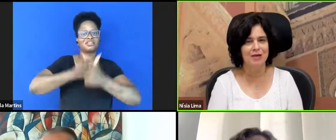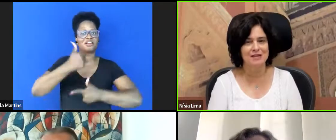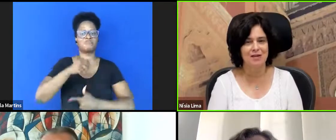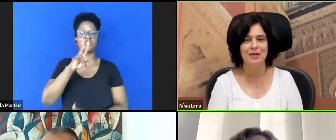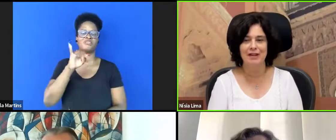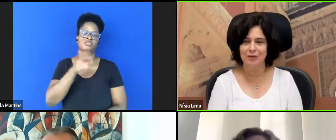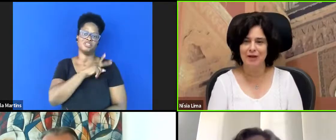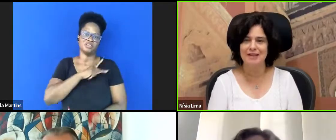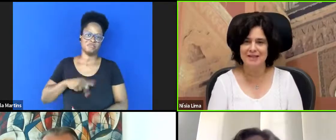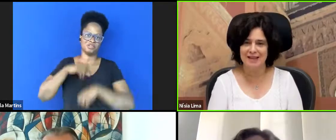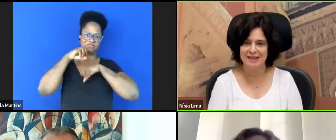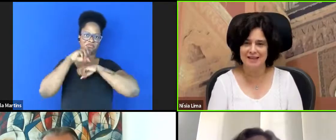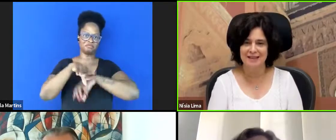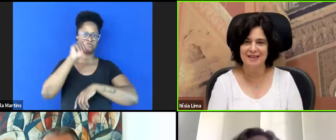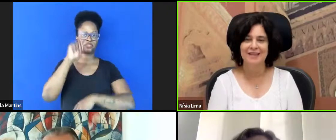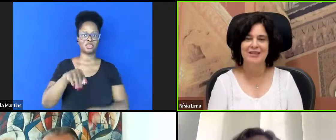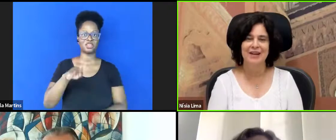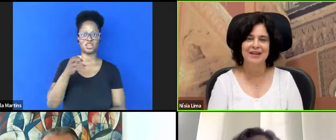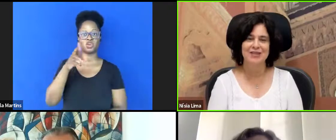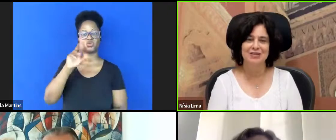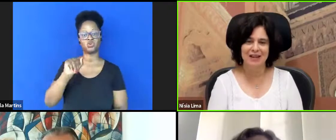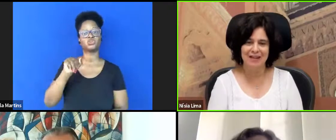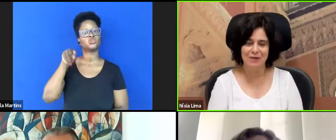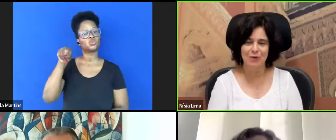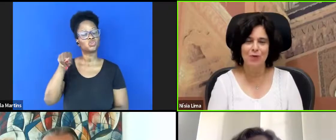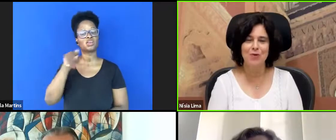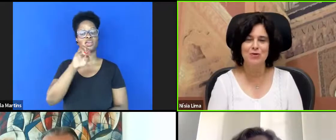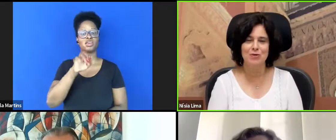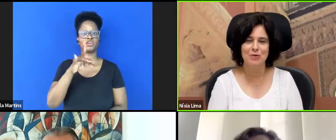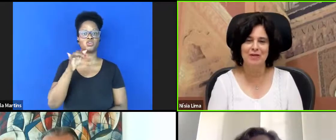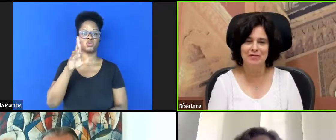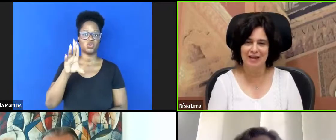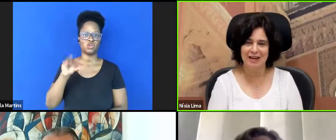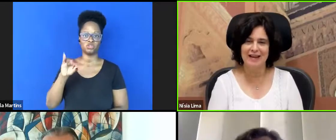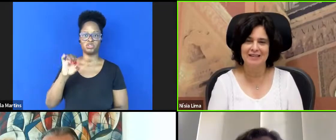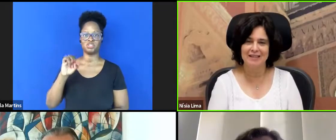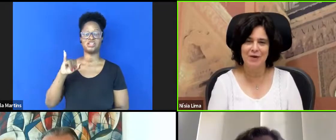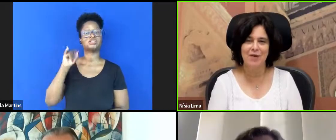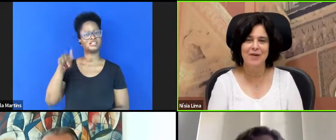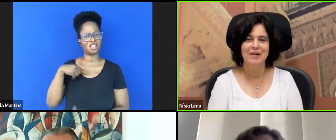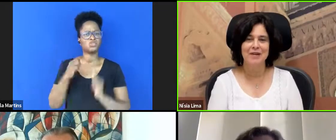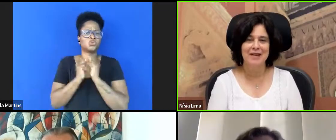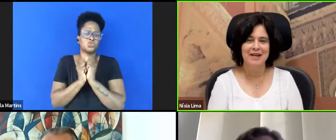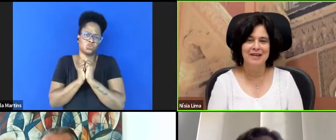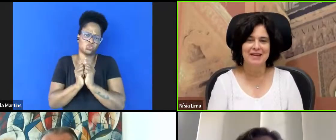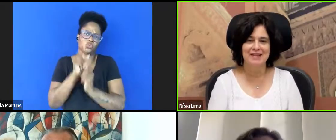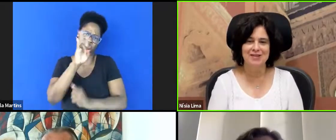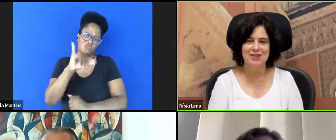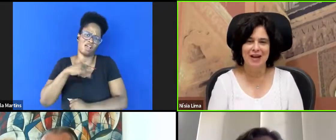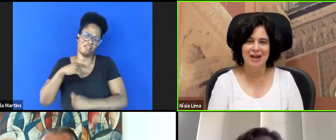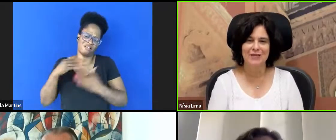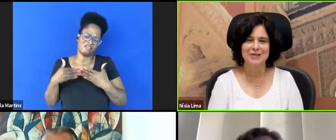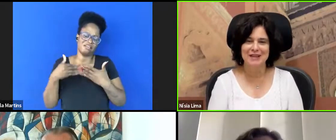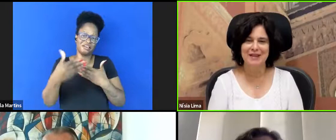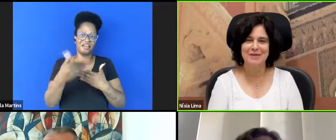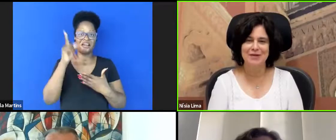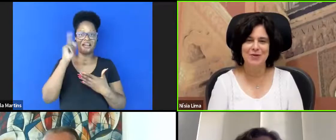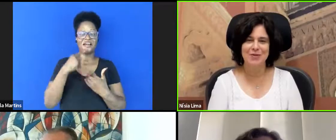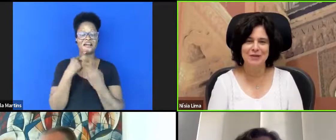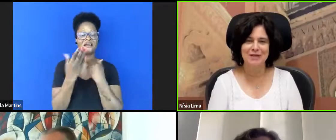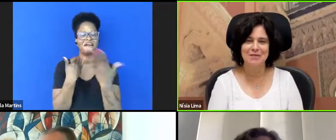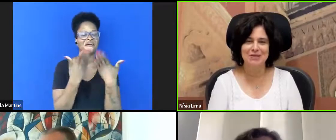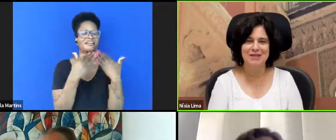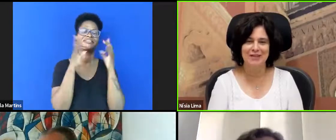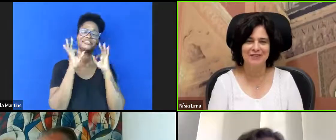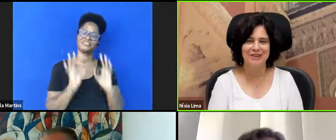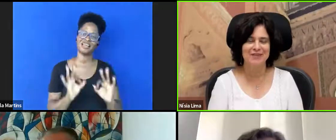vice-presidência de educação, que é a Eduarda Sessi, né, que está aqui conosco e fará, então, esse diálogo, certamente